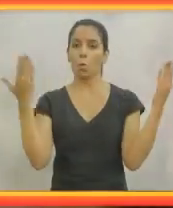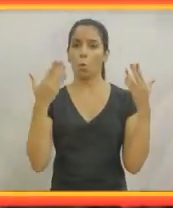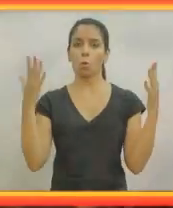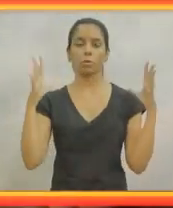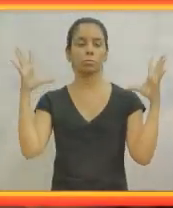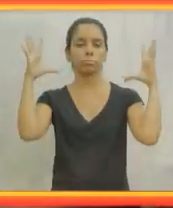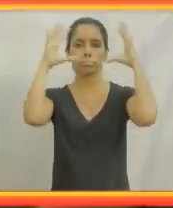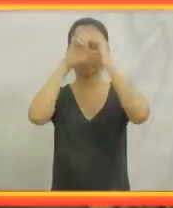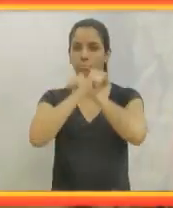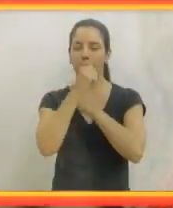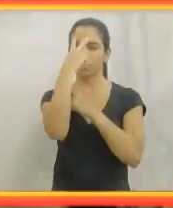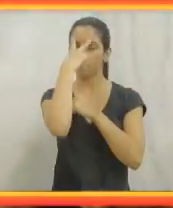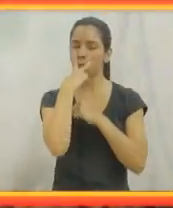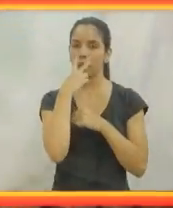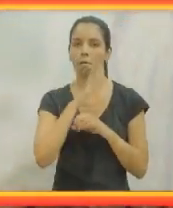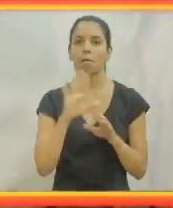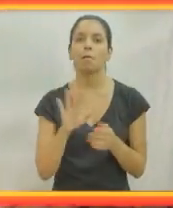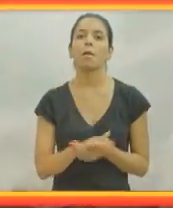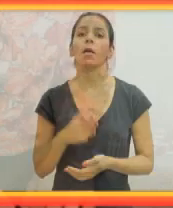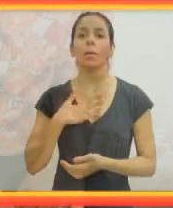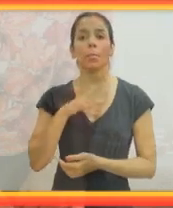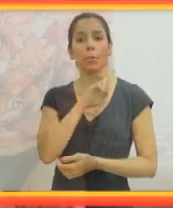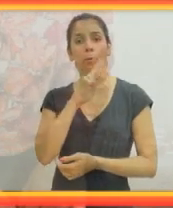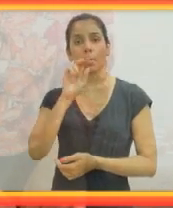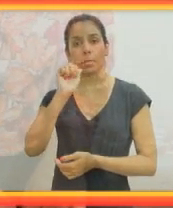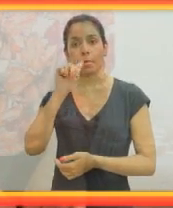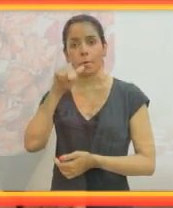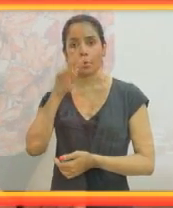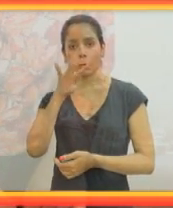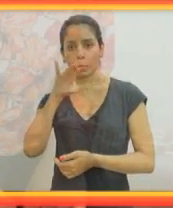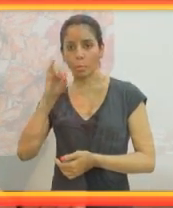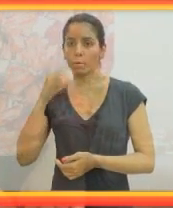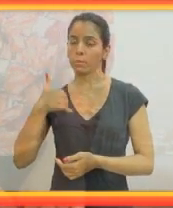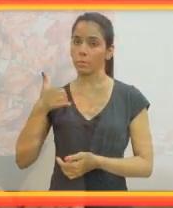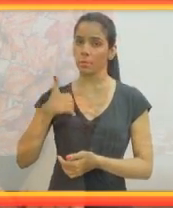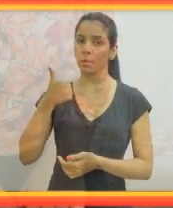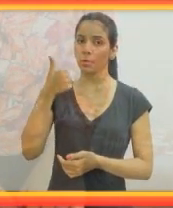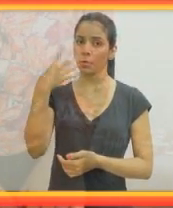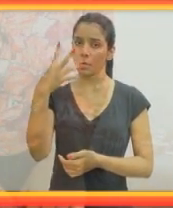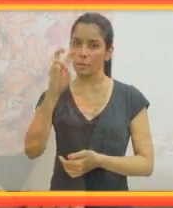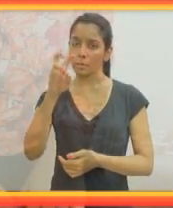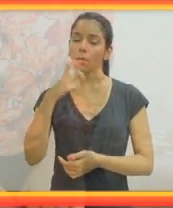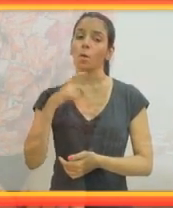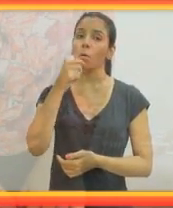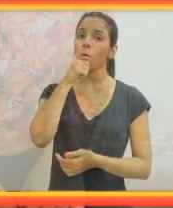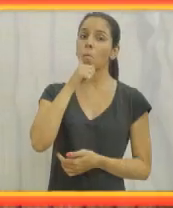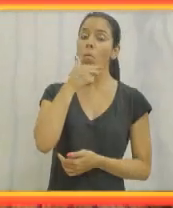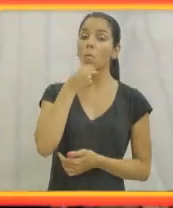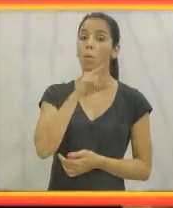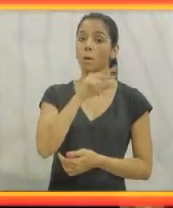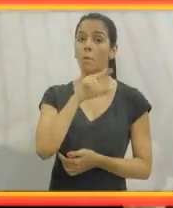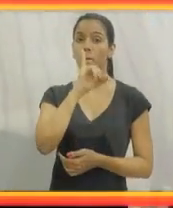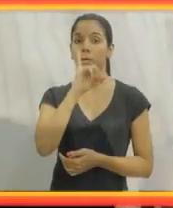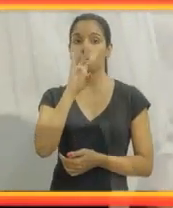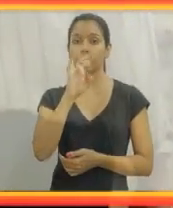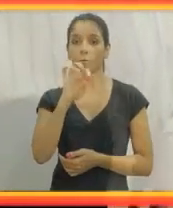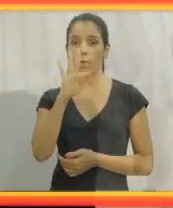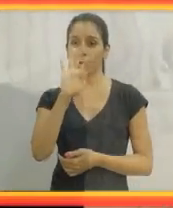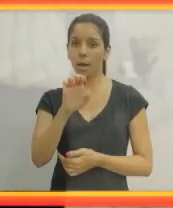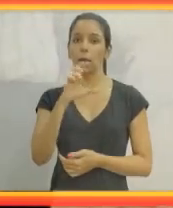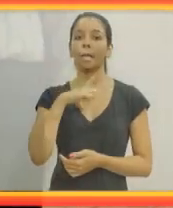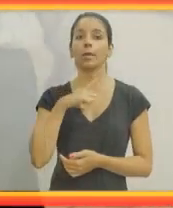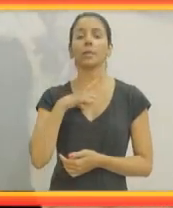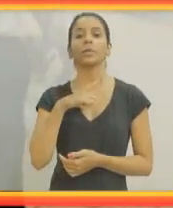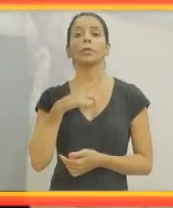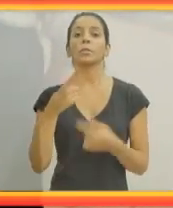eu possuo cegueira total. Meu nome é Antônio Euclides, tenho 45 anos, sou irmão da Ivonete, praticamente criado só pela